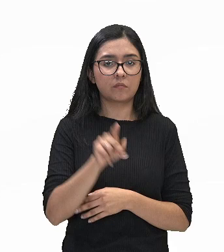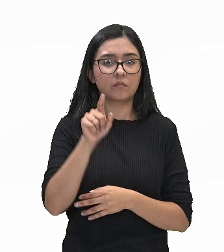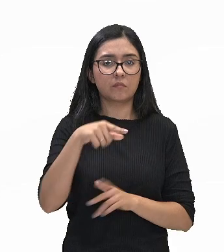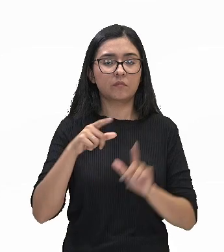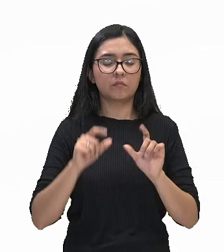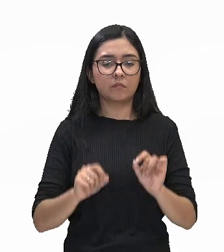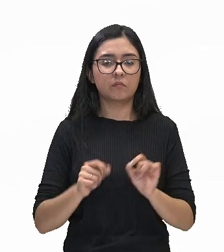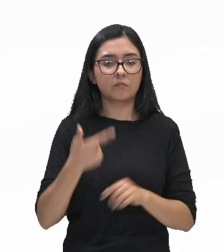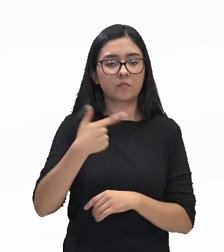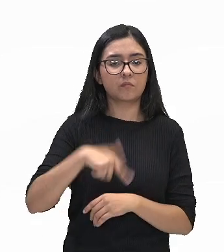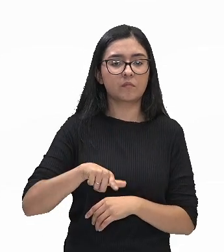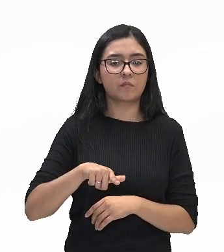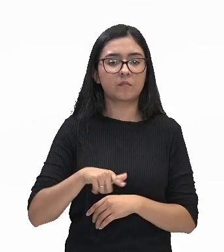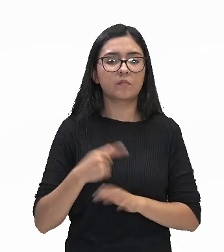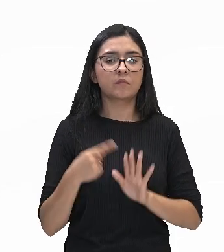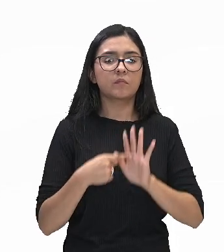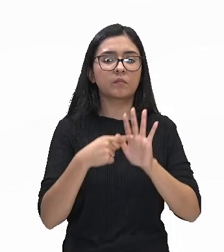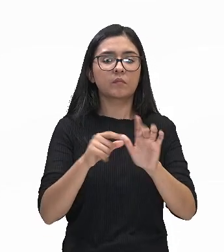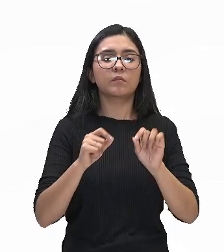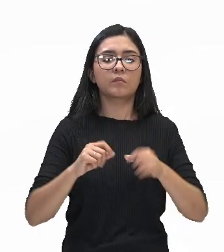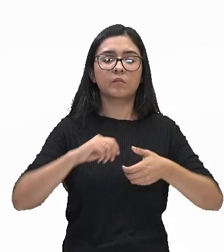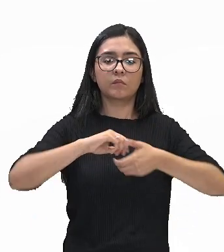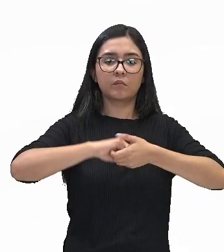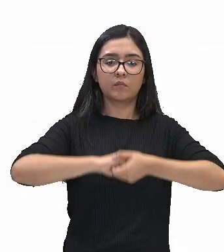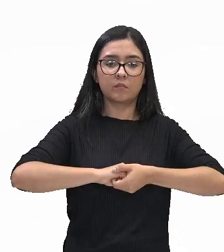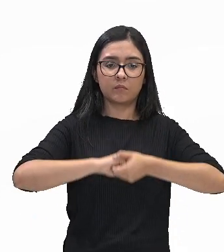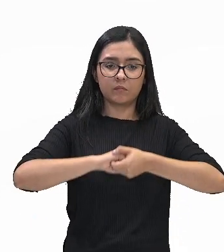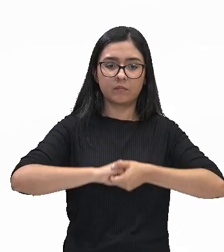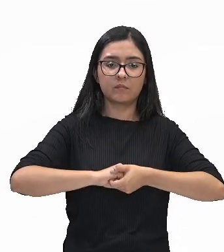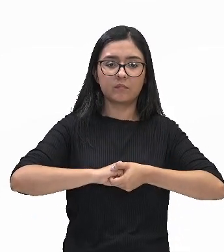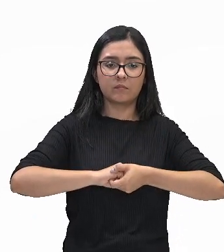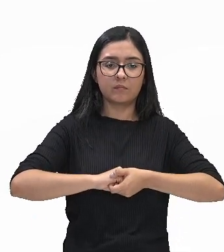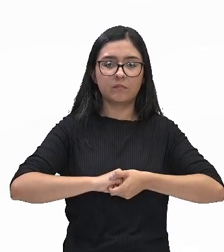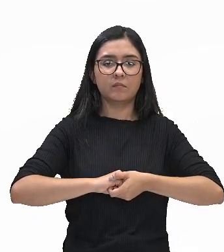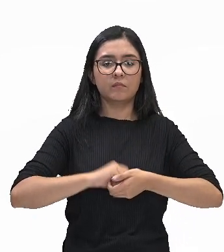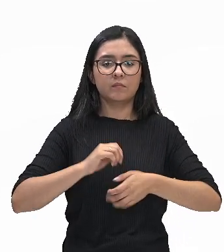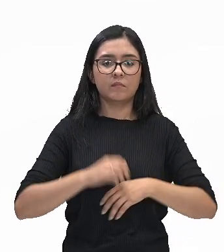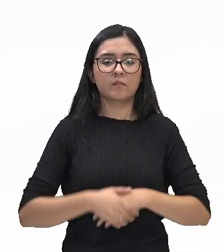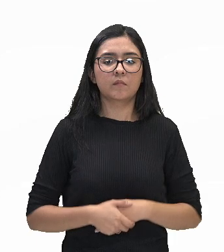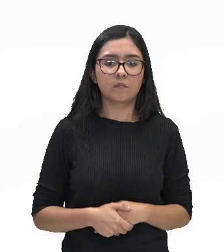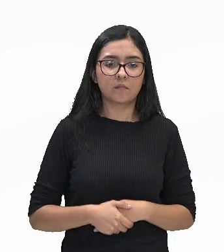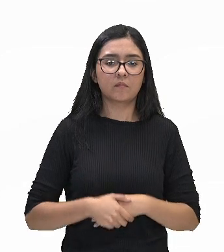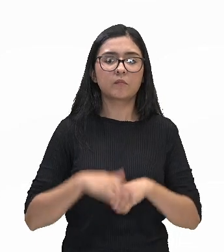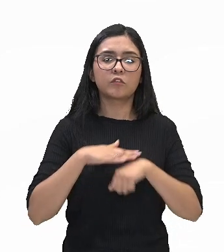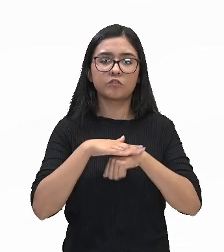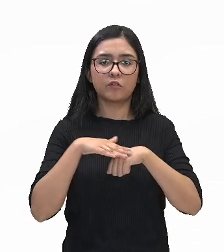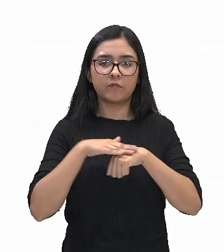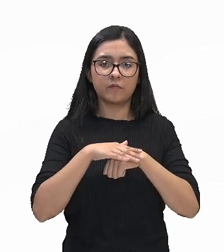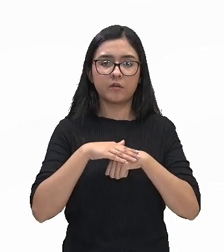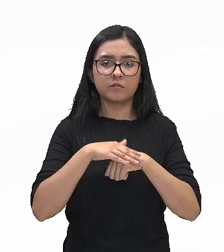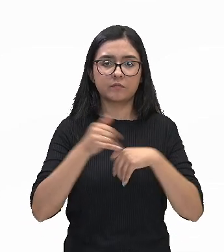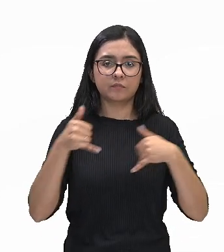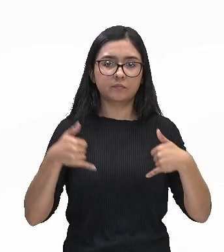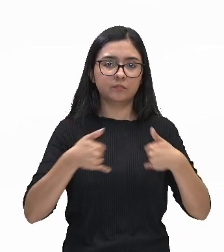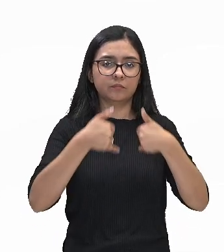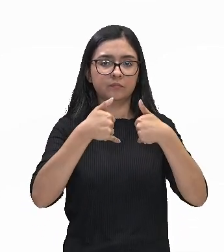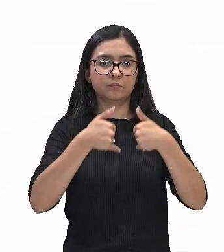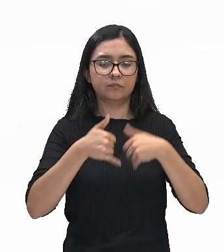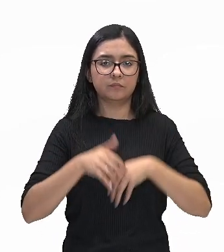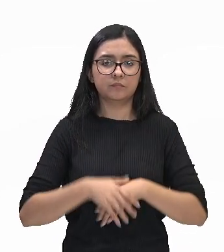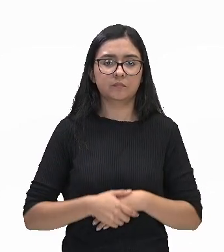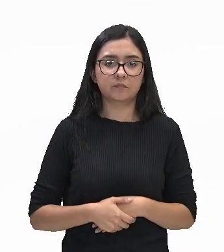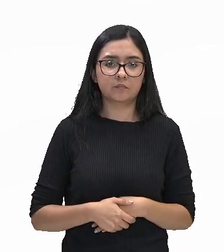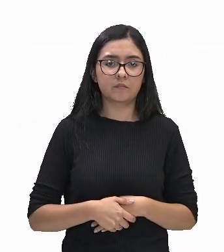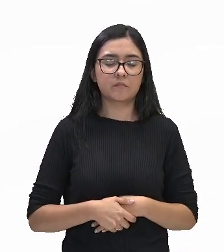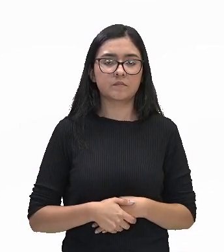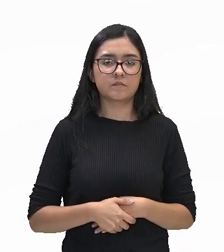se apresenta nos cumprimentos, saudações e nas conversas telefônicas.